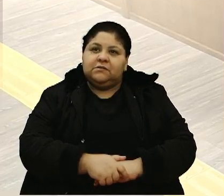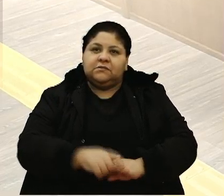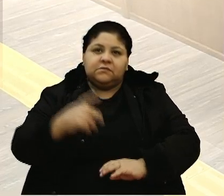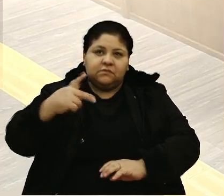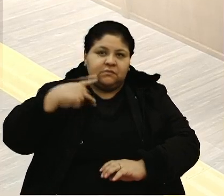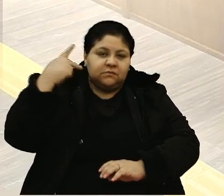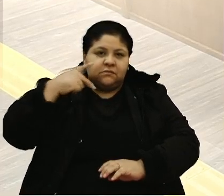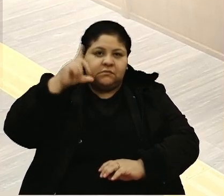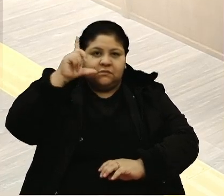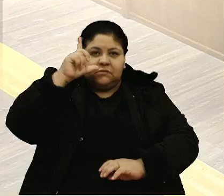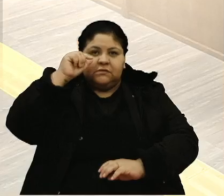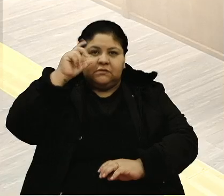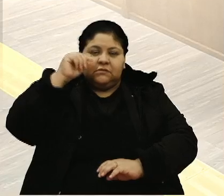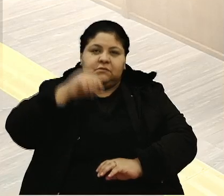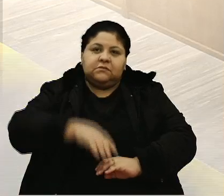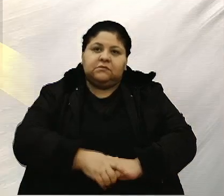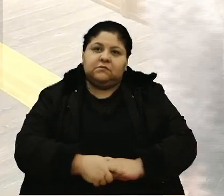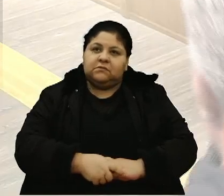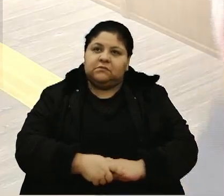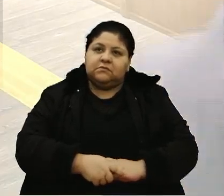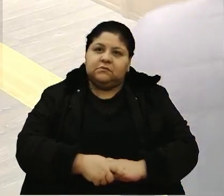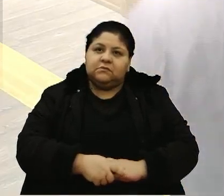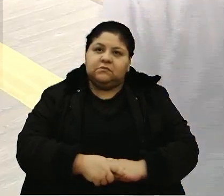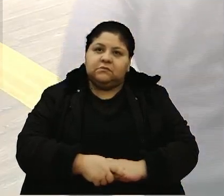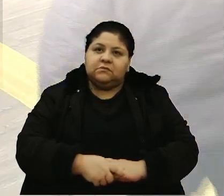Vereador Scalco, na tribuna.